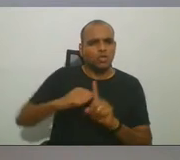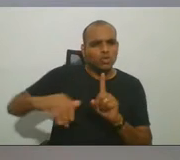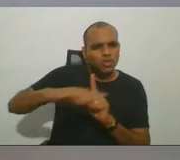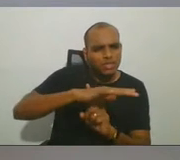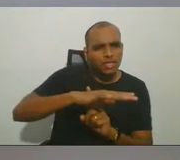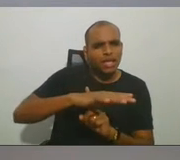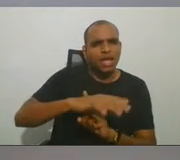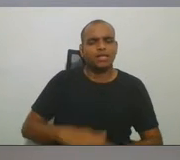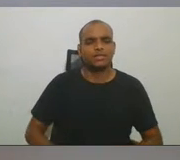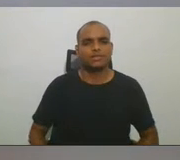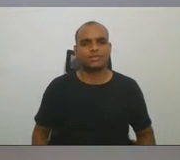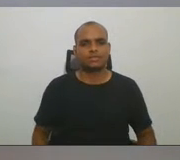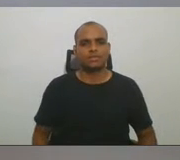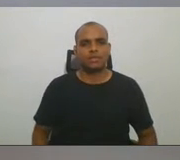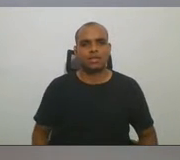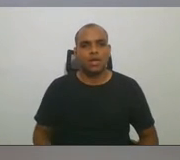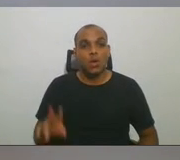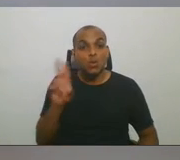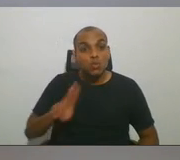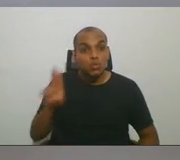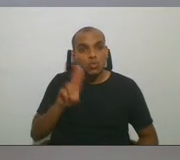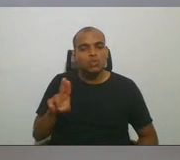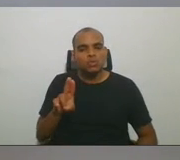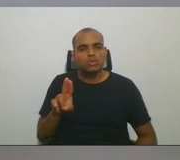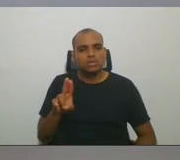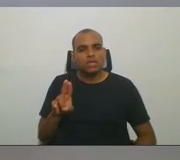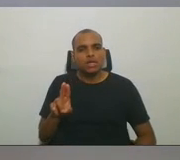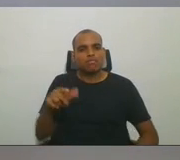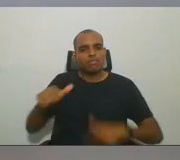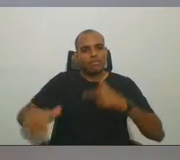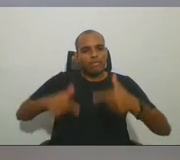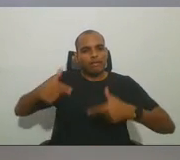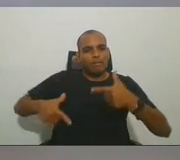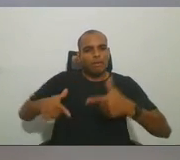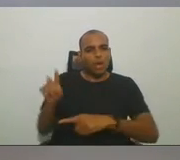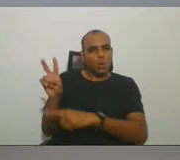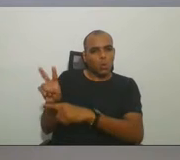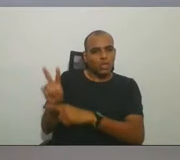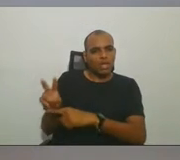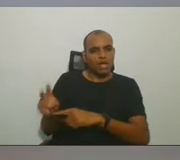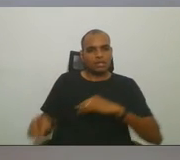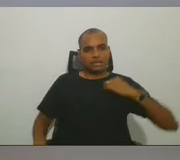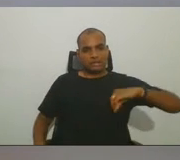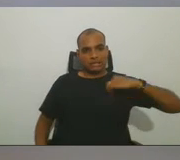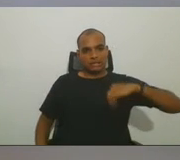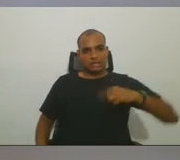sociedade que se utiliza desse trabalho de cuidados não remunerados,